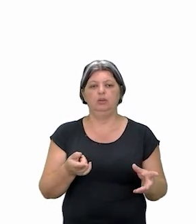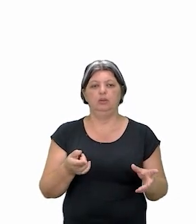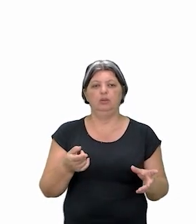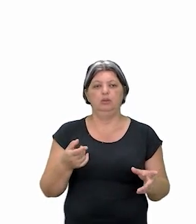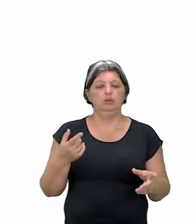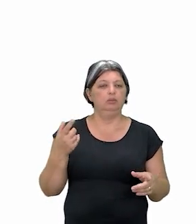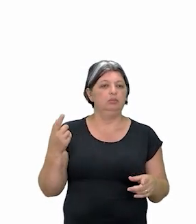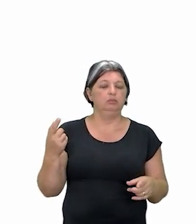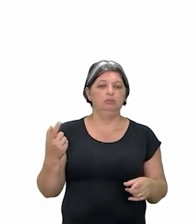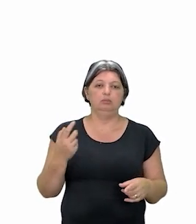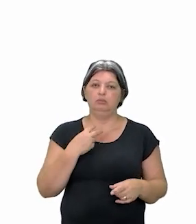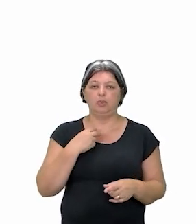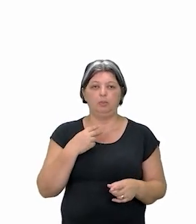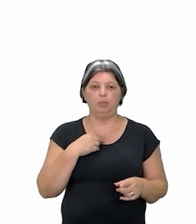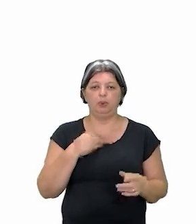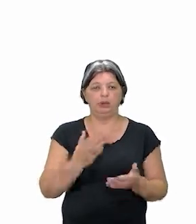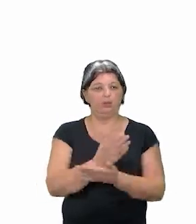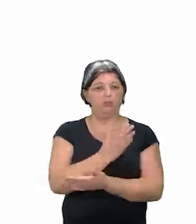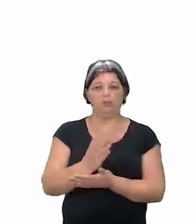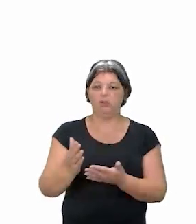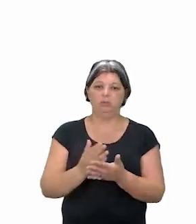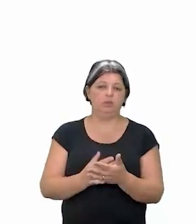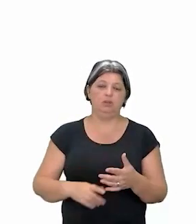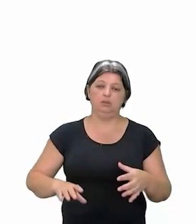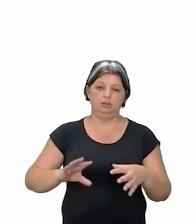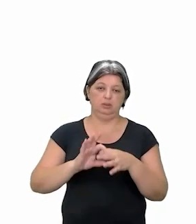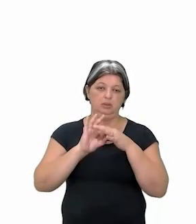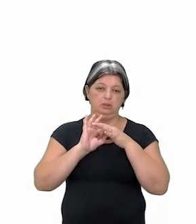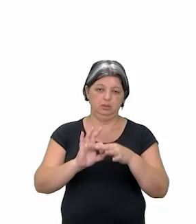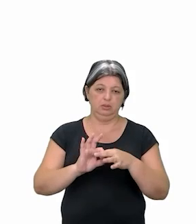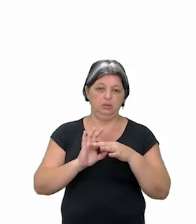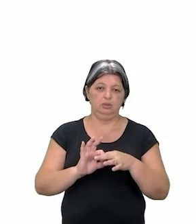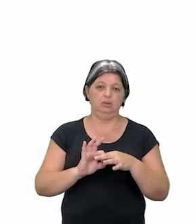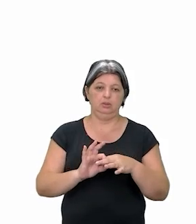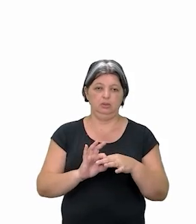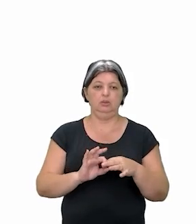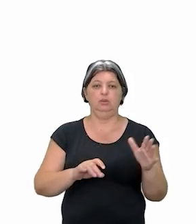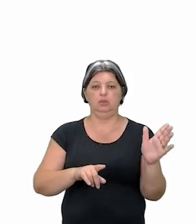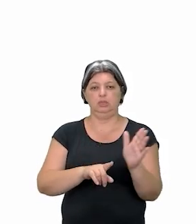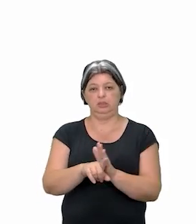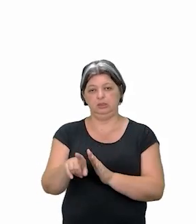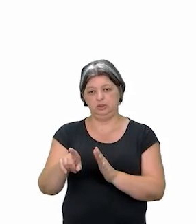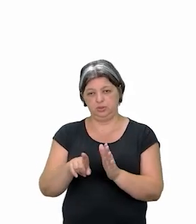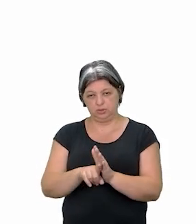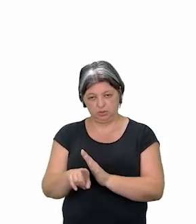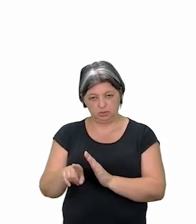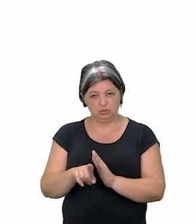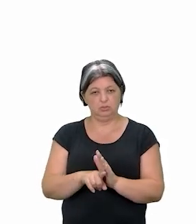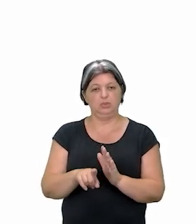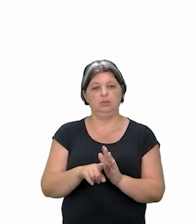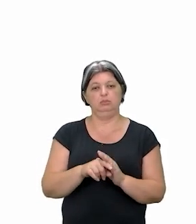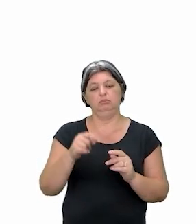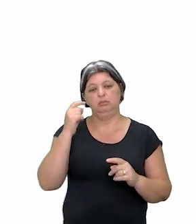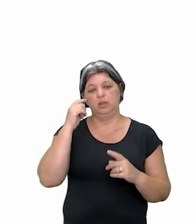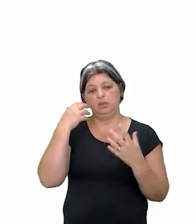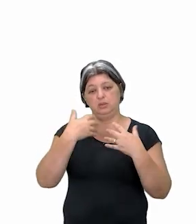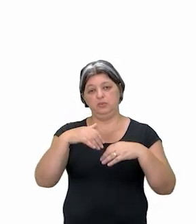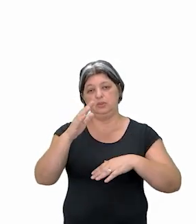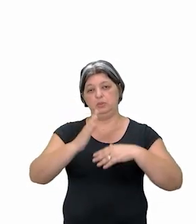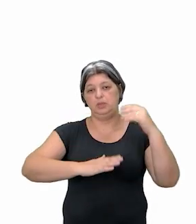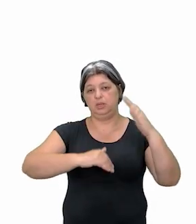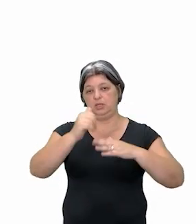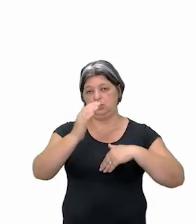indissociável enquanto concebida como problematização, questionamentos, reflexões sobre a prática. Então,